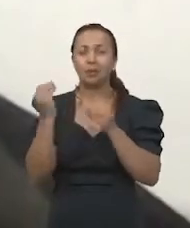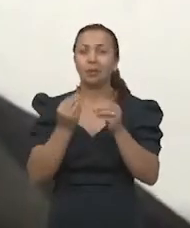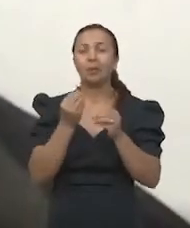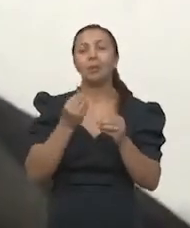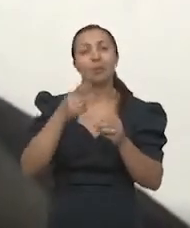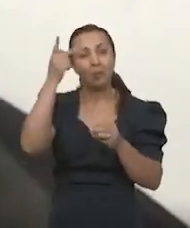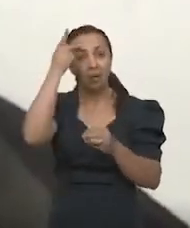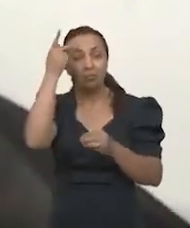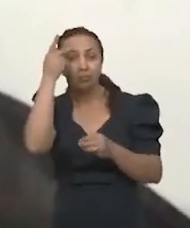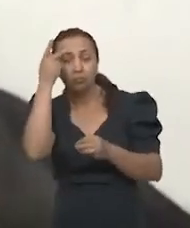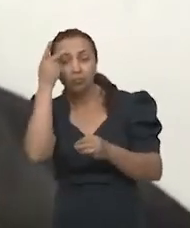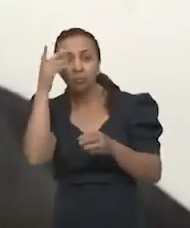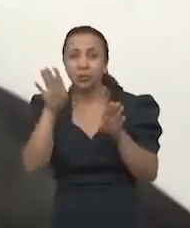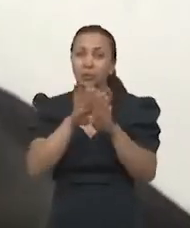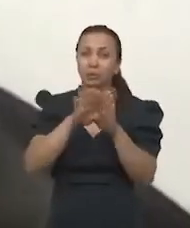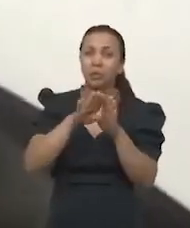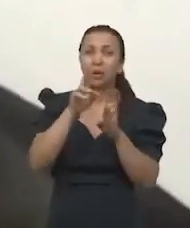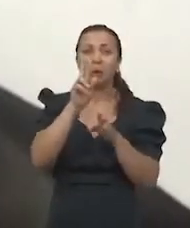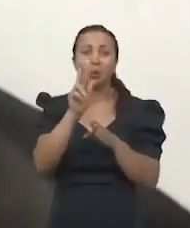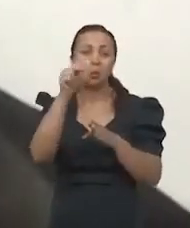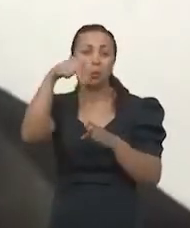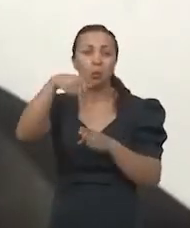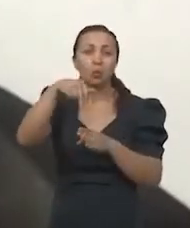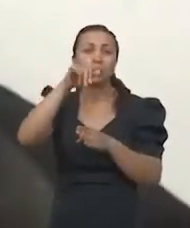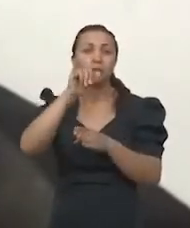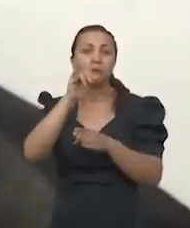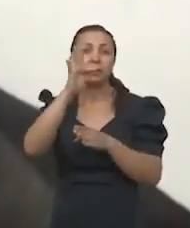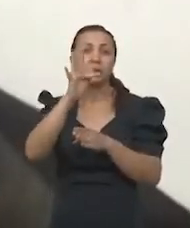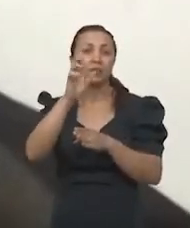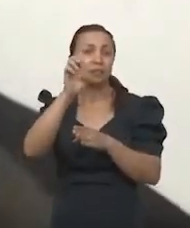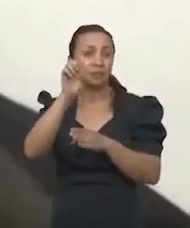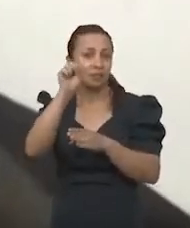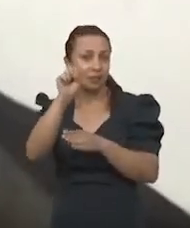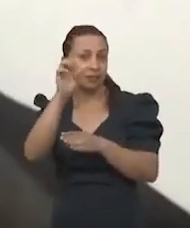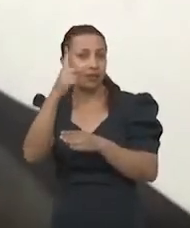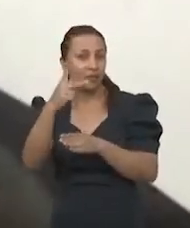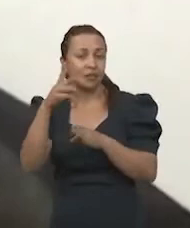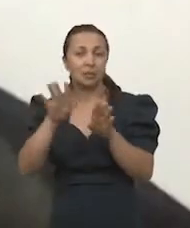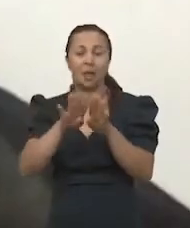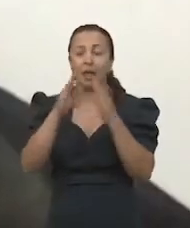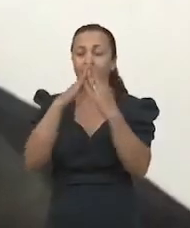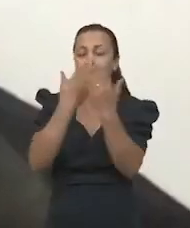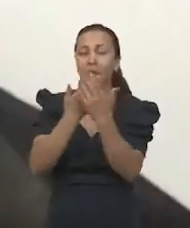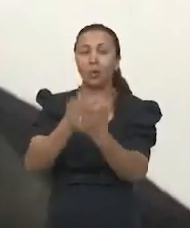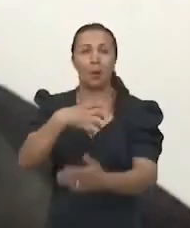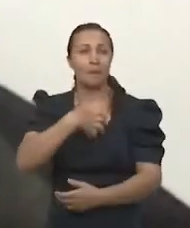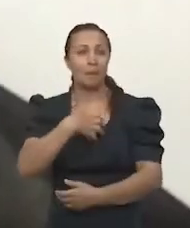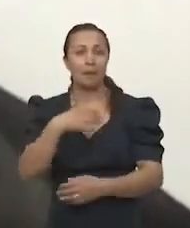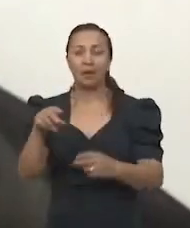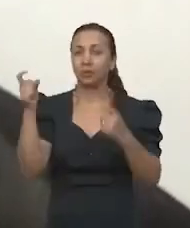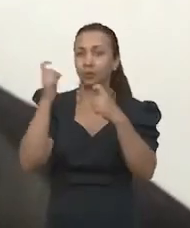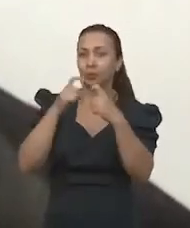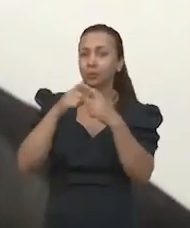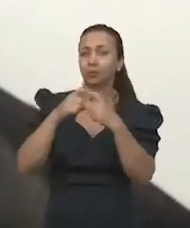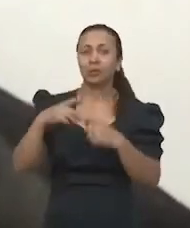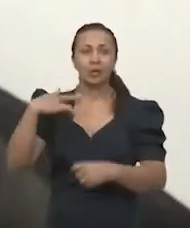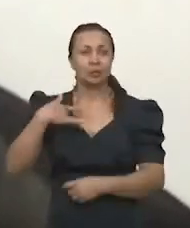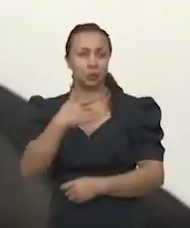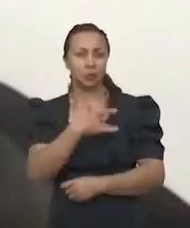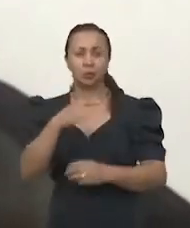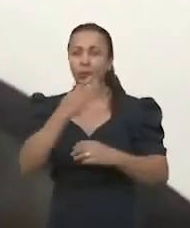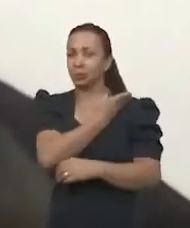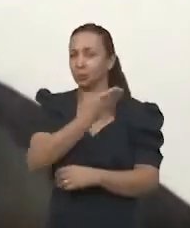caso da Universidade Federal do Estado de São Paulo, né, Unifesp, a Escola Baiana de Medicina e